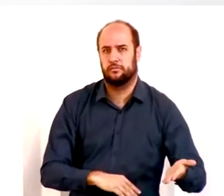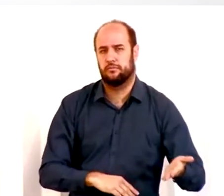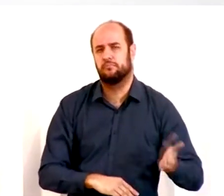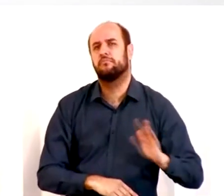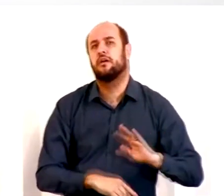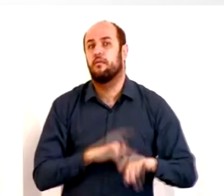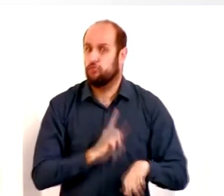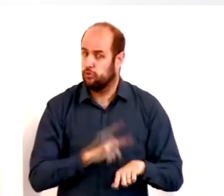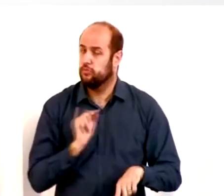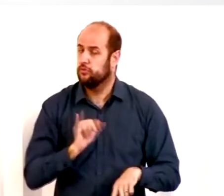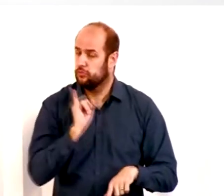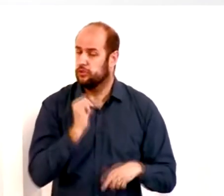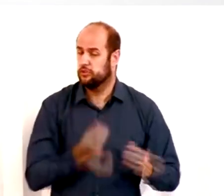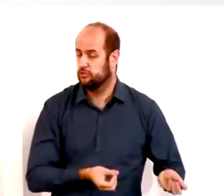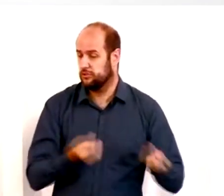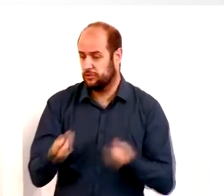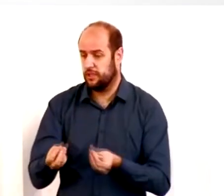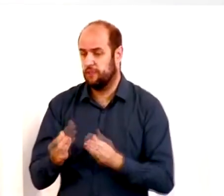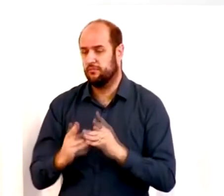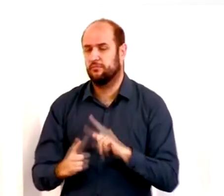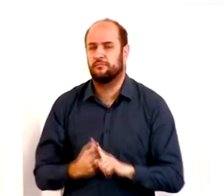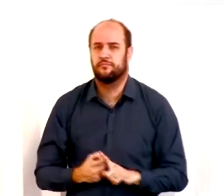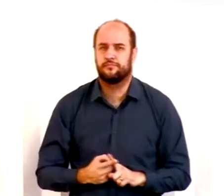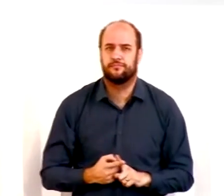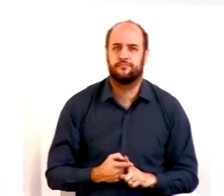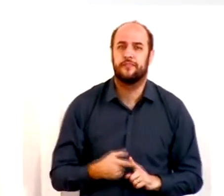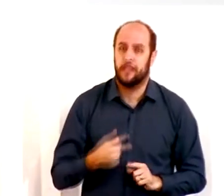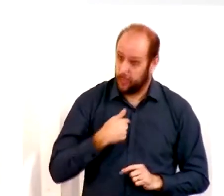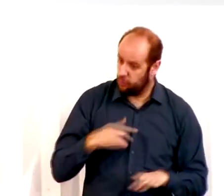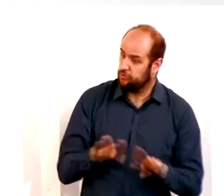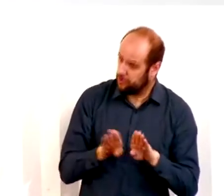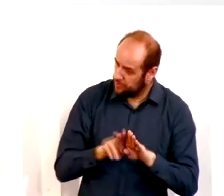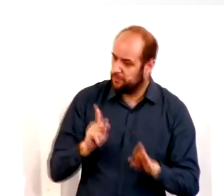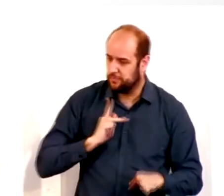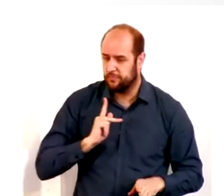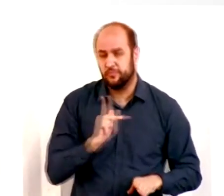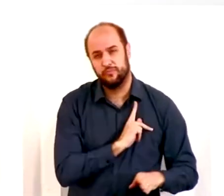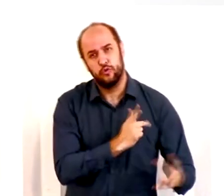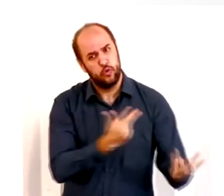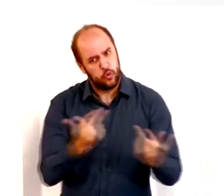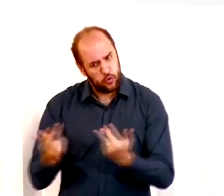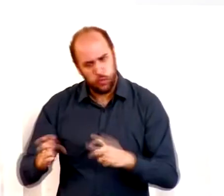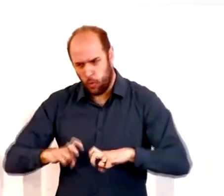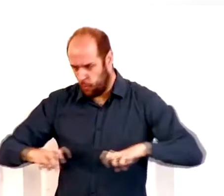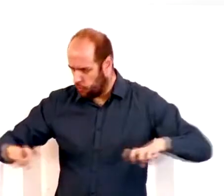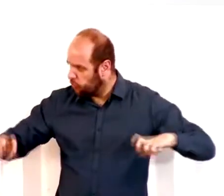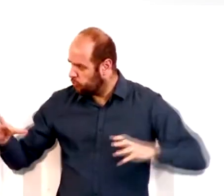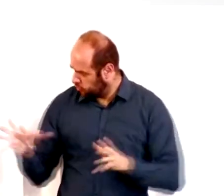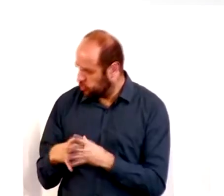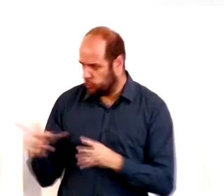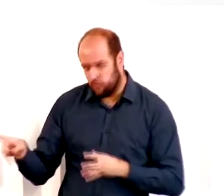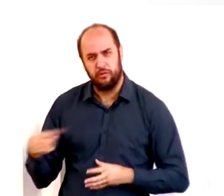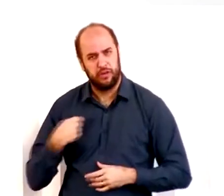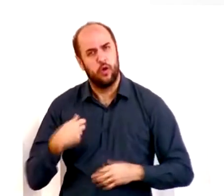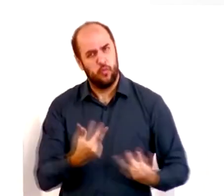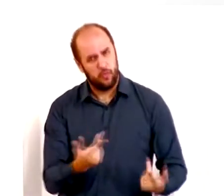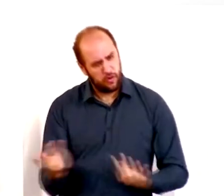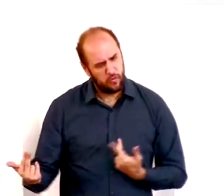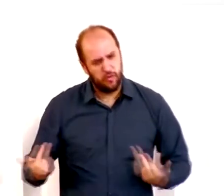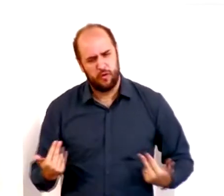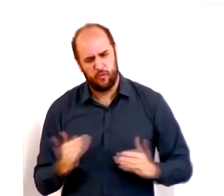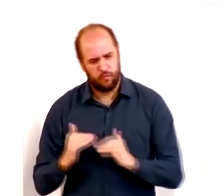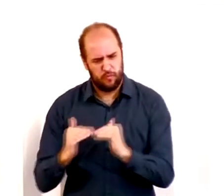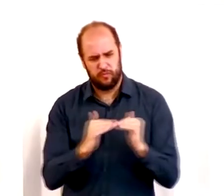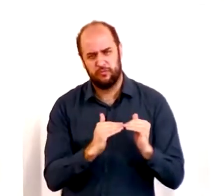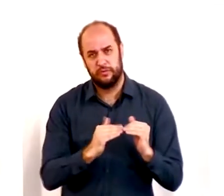grande qualidade à igreja. Mas nós somos presbíteros, eu sou presbítero como os meus presbíteros. O diácono está na mesma